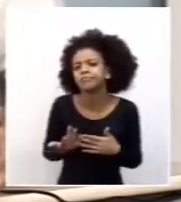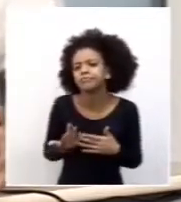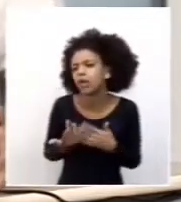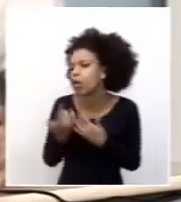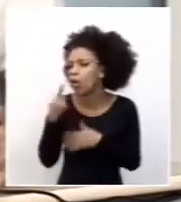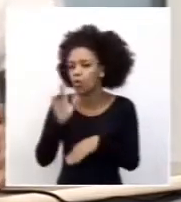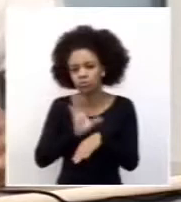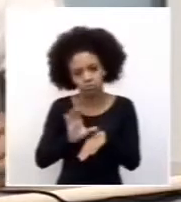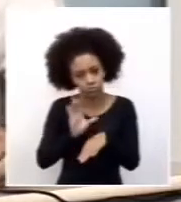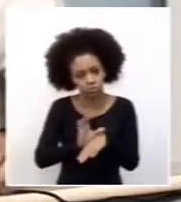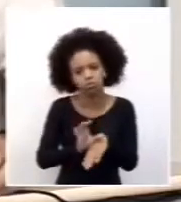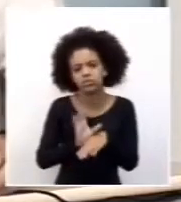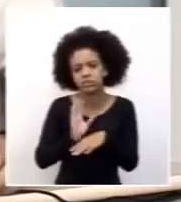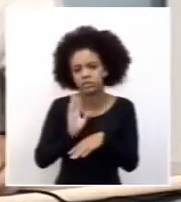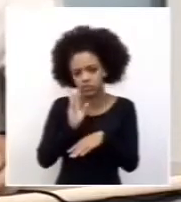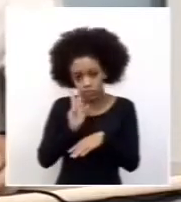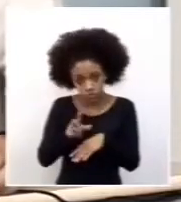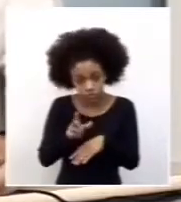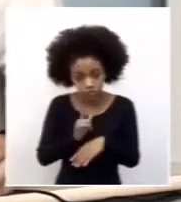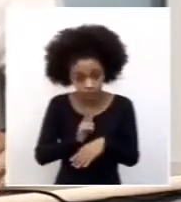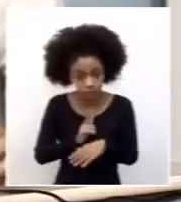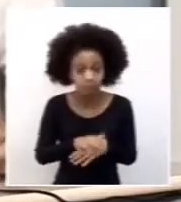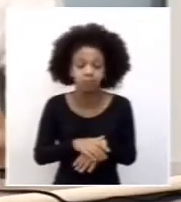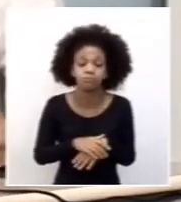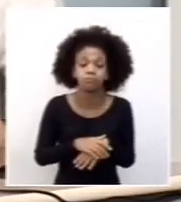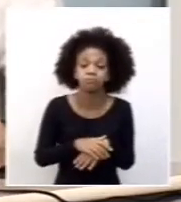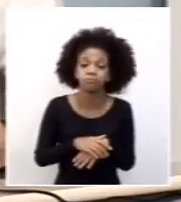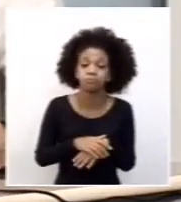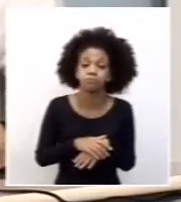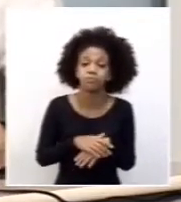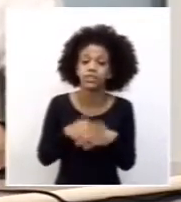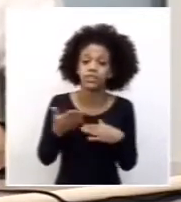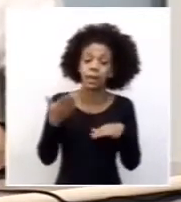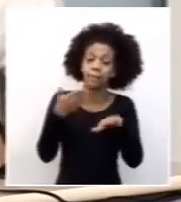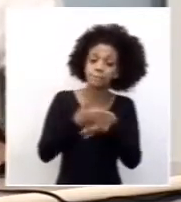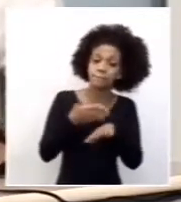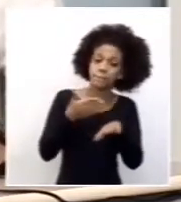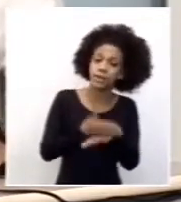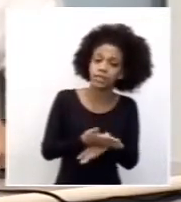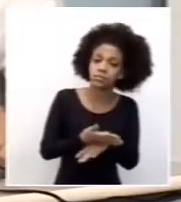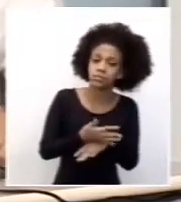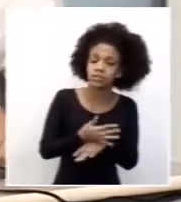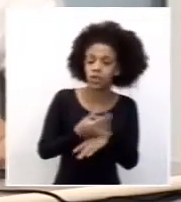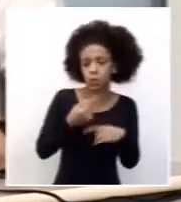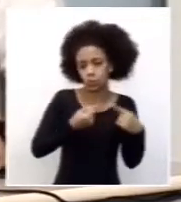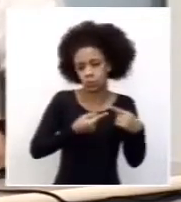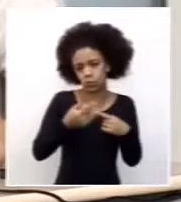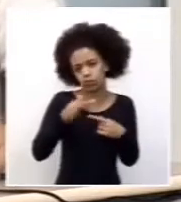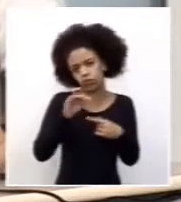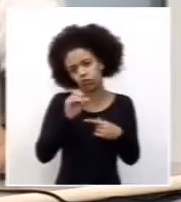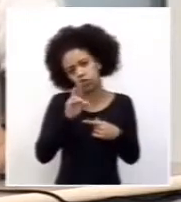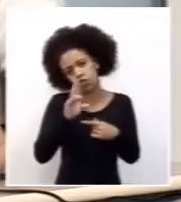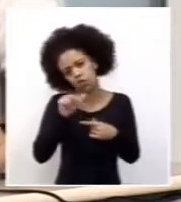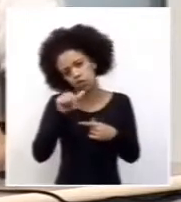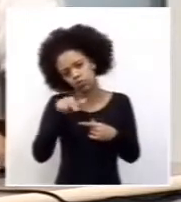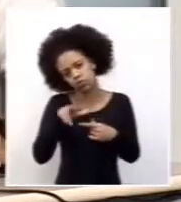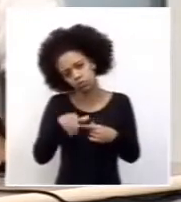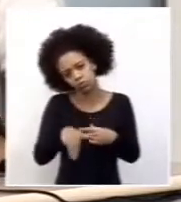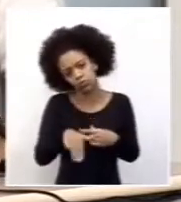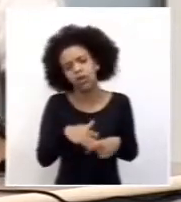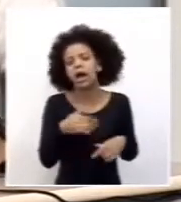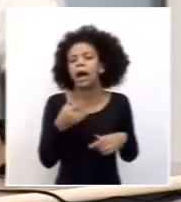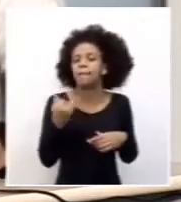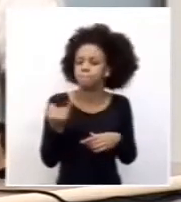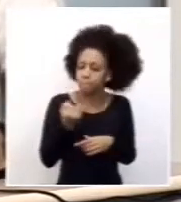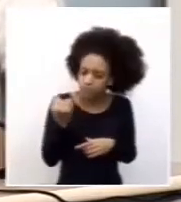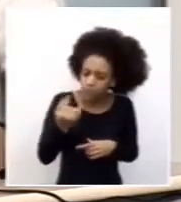outros cursos que a gente vê por aí, né? Onde tem a participação em fóruns, isso é muito importante, onde